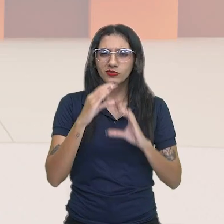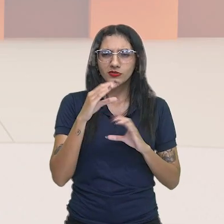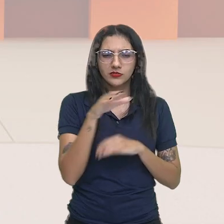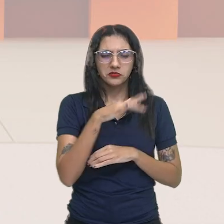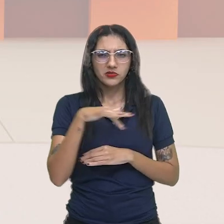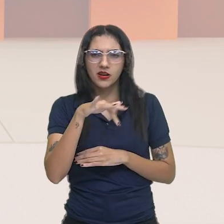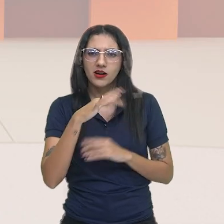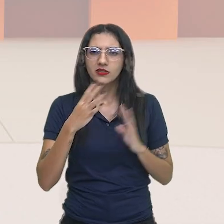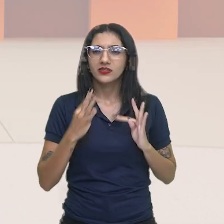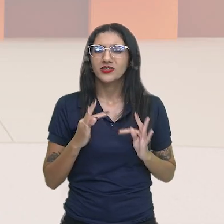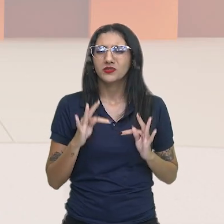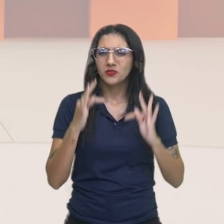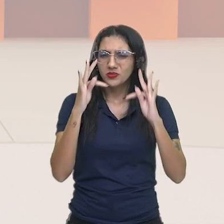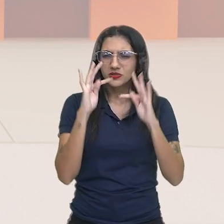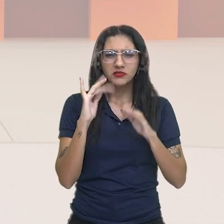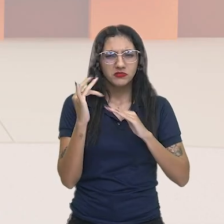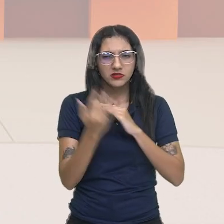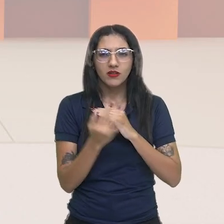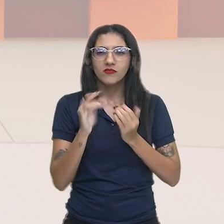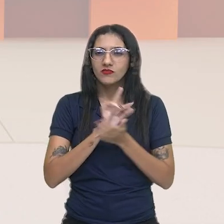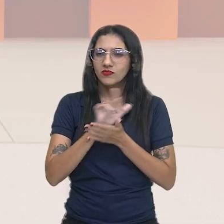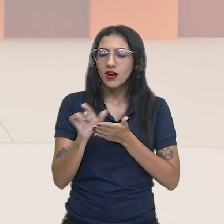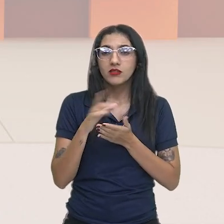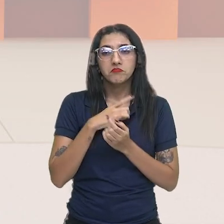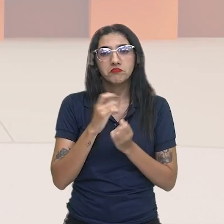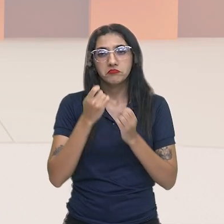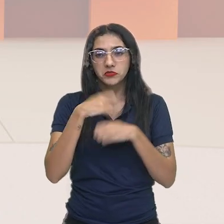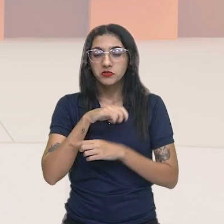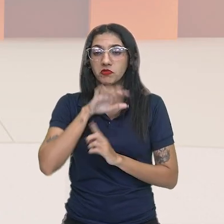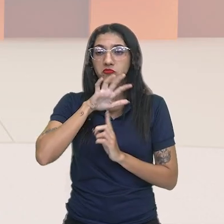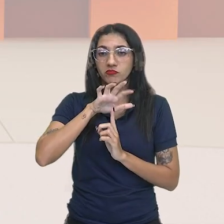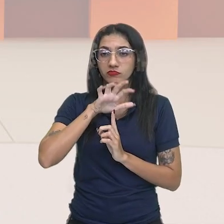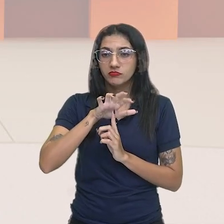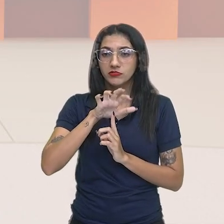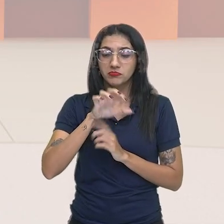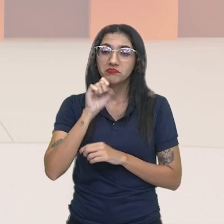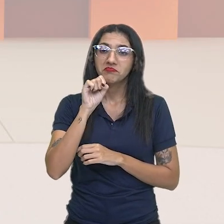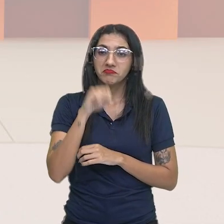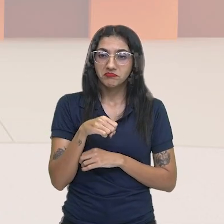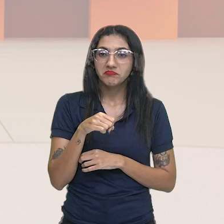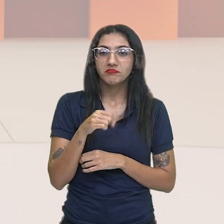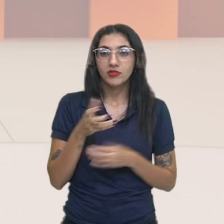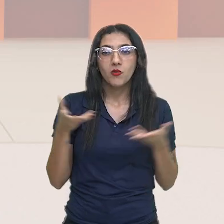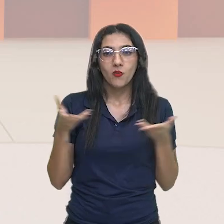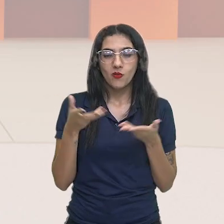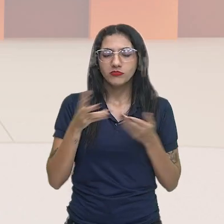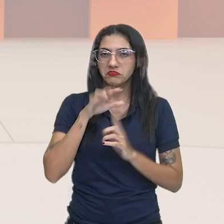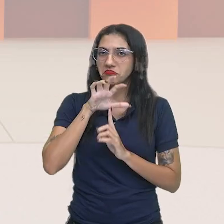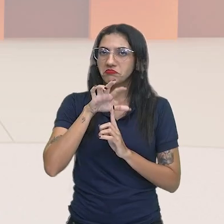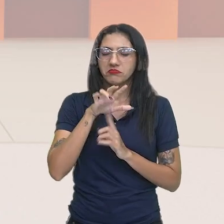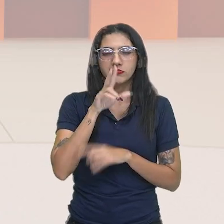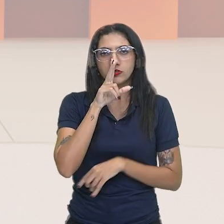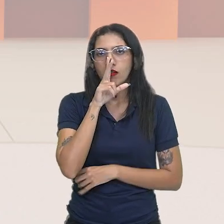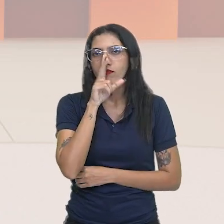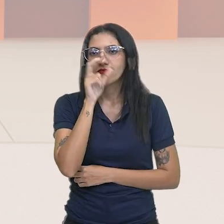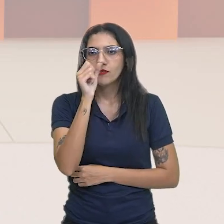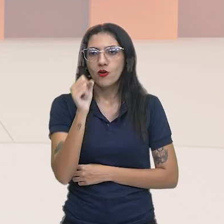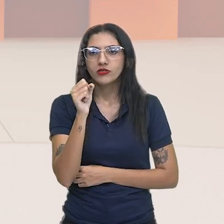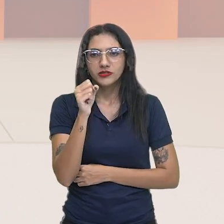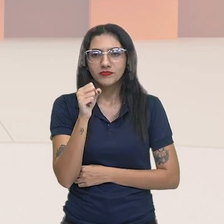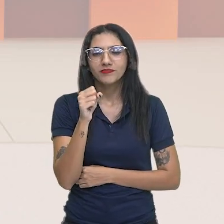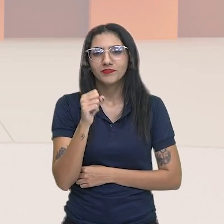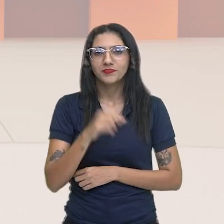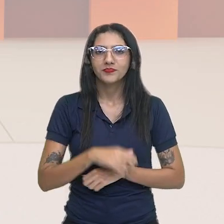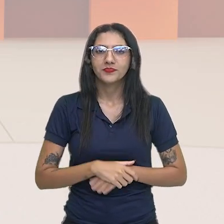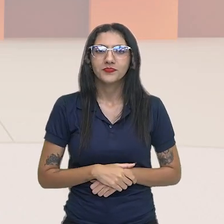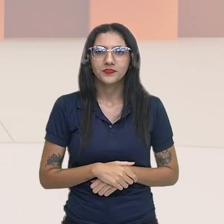e as tecnologias da informação podem exercer e exercem, principalmente hoje, uma influência muito forte, né, nesse